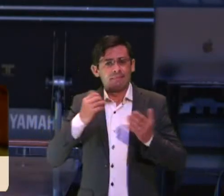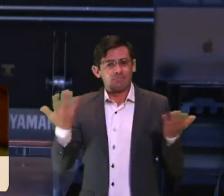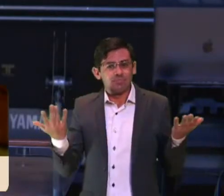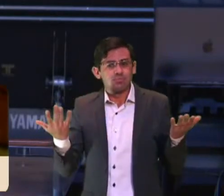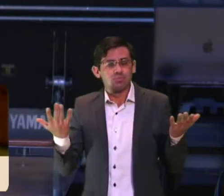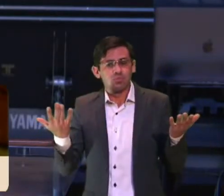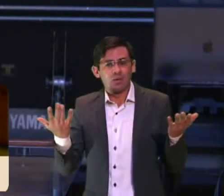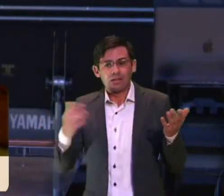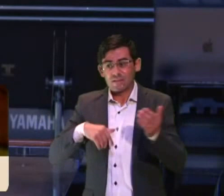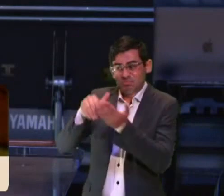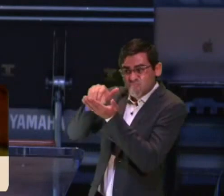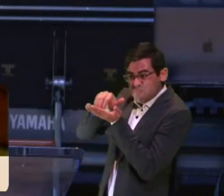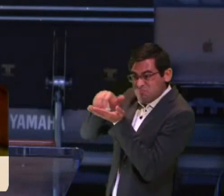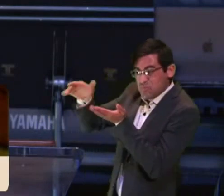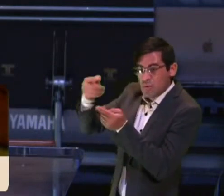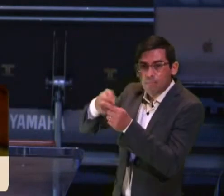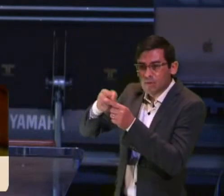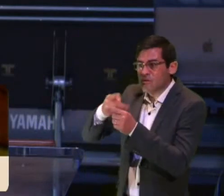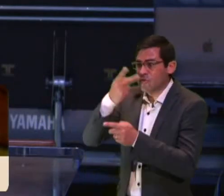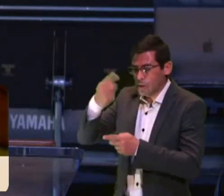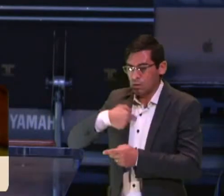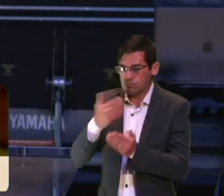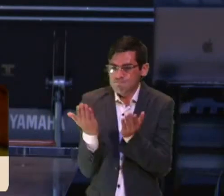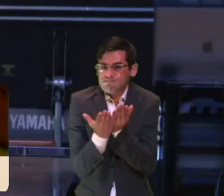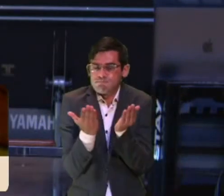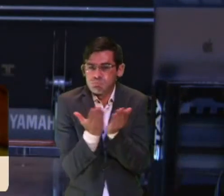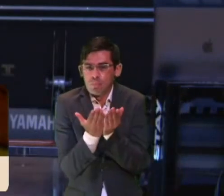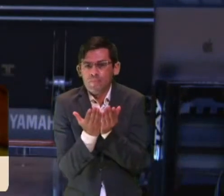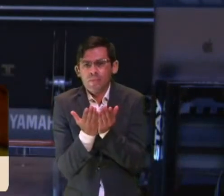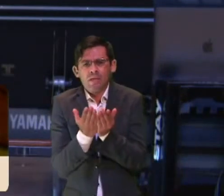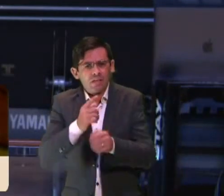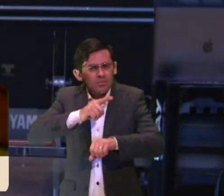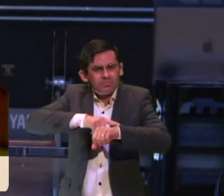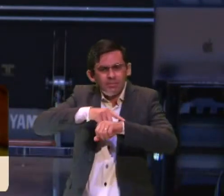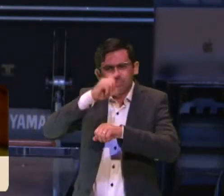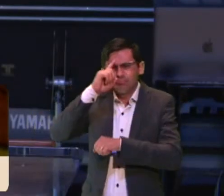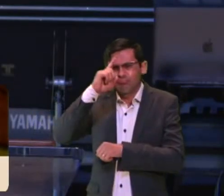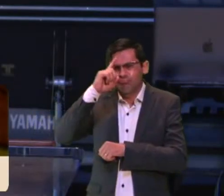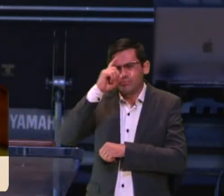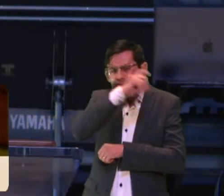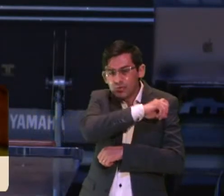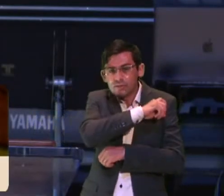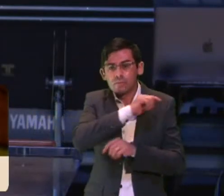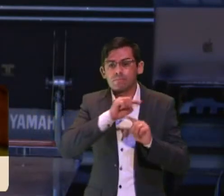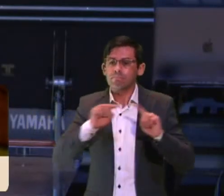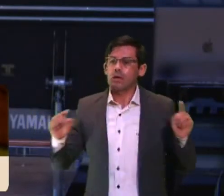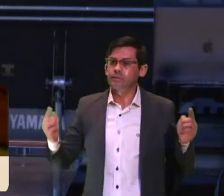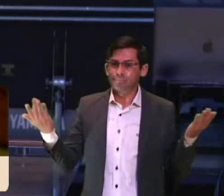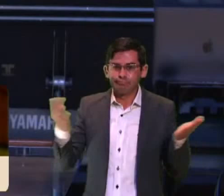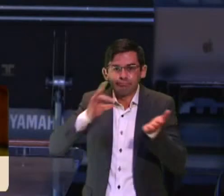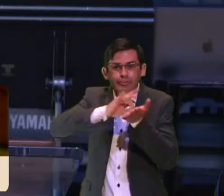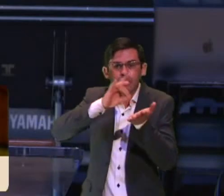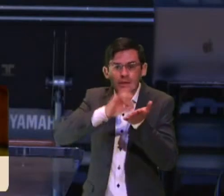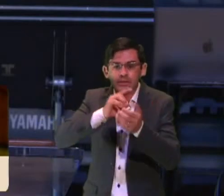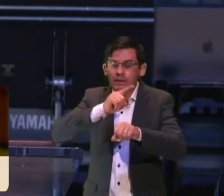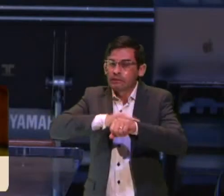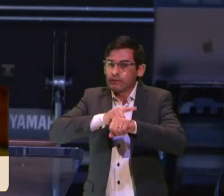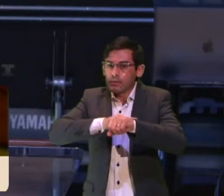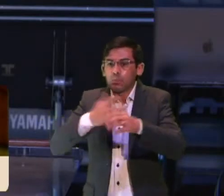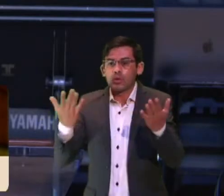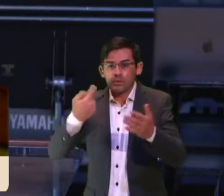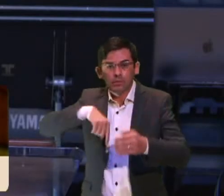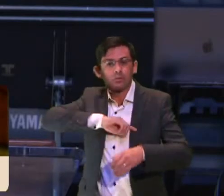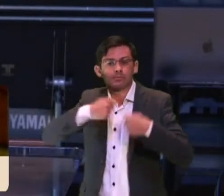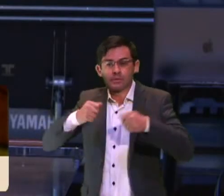completamente rechaçado. Estamos vivendo tempos de enfrentamento, mas neste tempo existe um remanescente